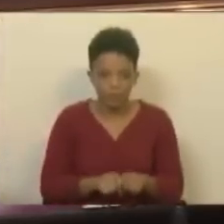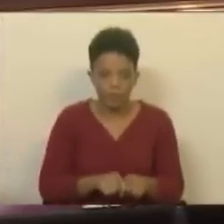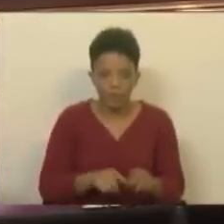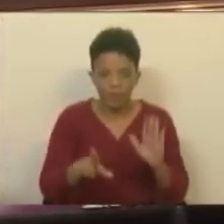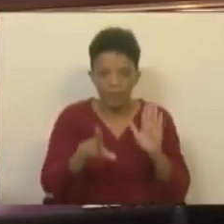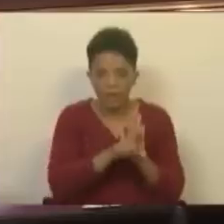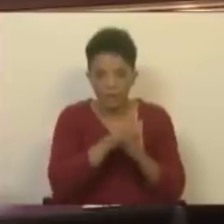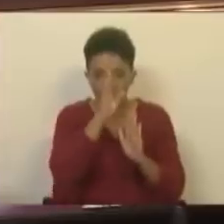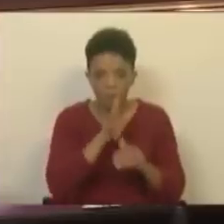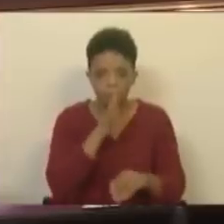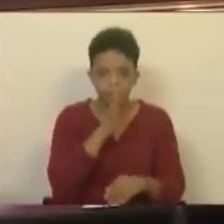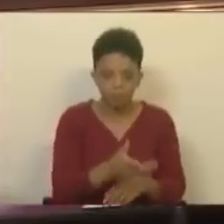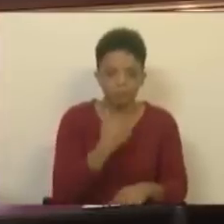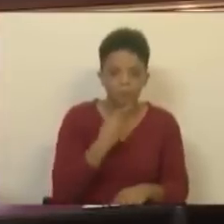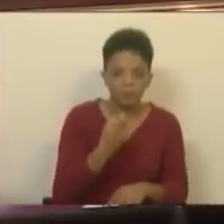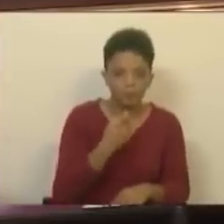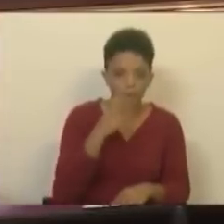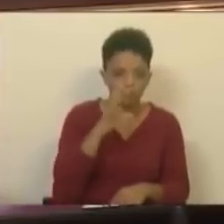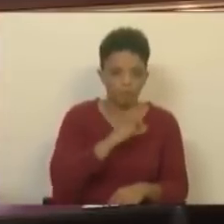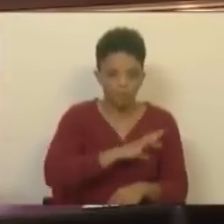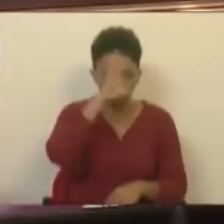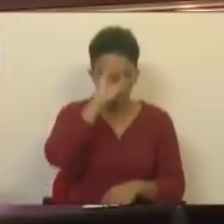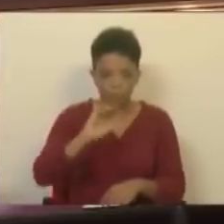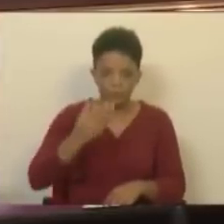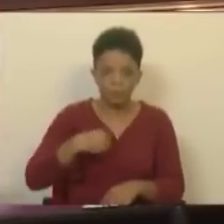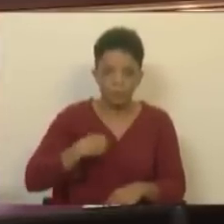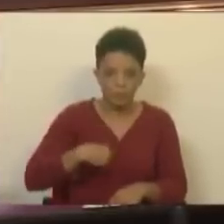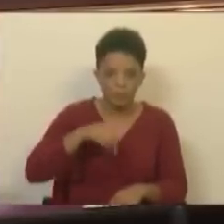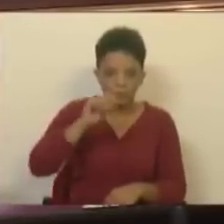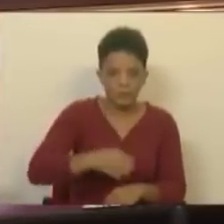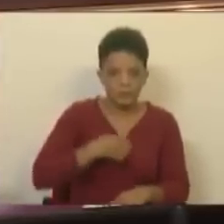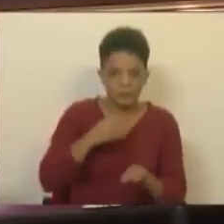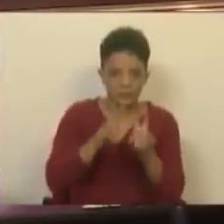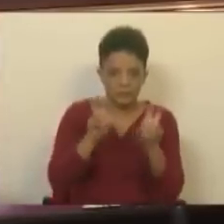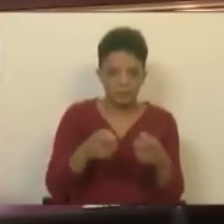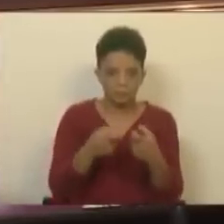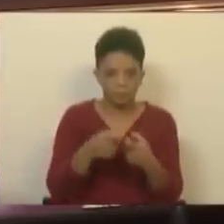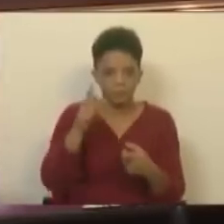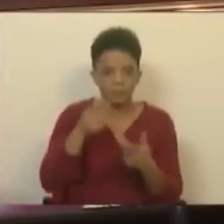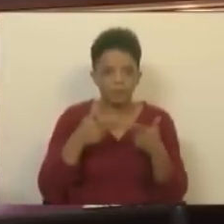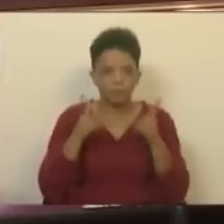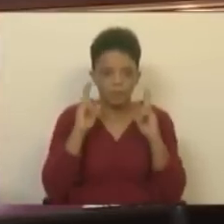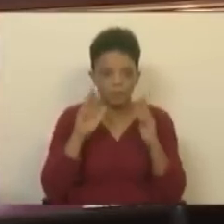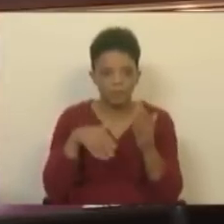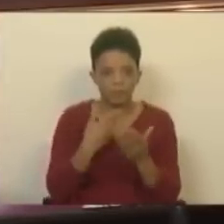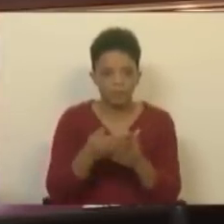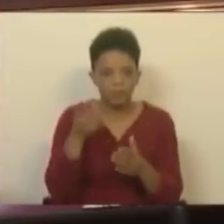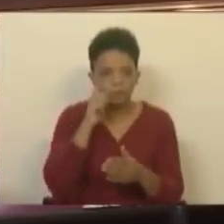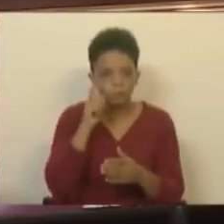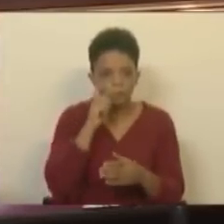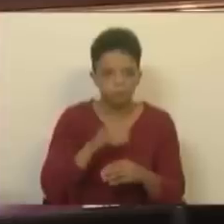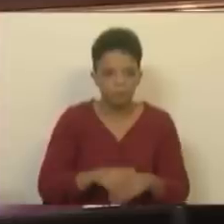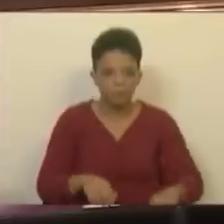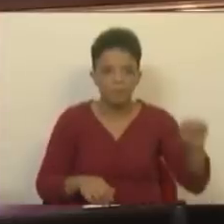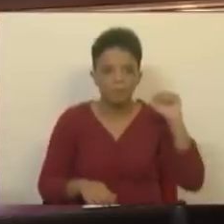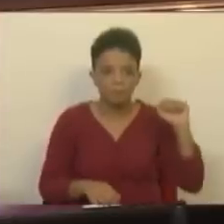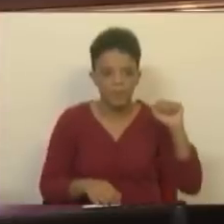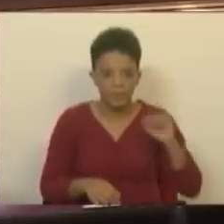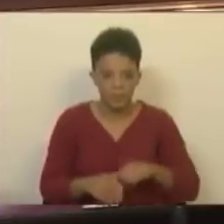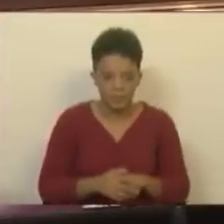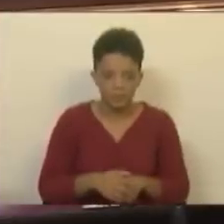desta legislação pergunto se o senhor primeiro-ministro acompanha com preocupação também esta matéria e se está disponível para garantir que o partido socialista